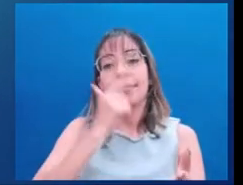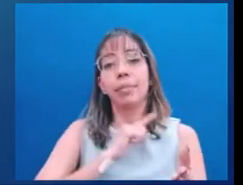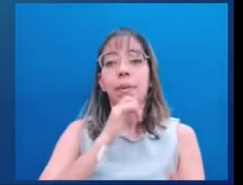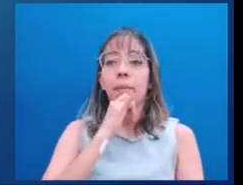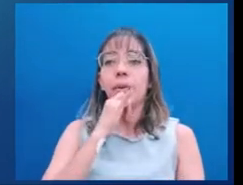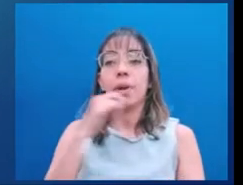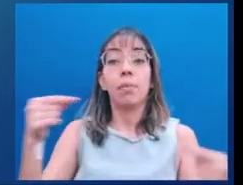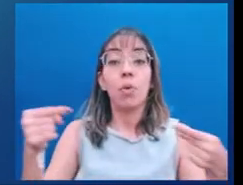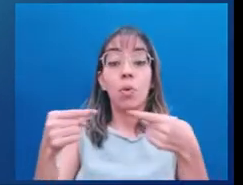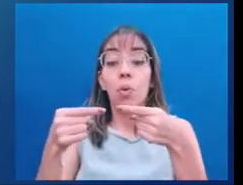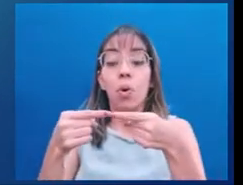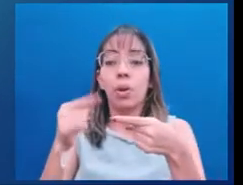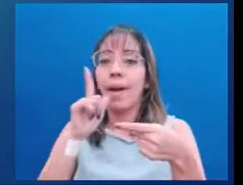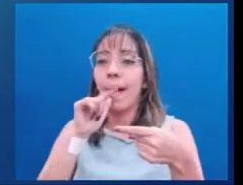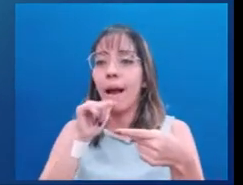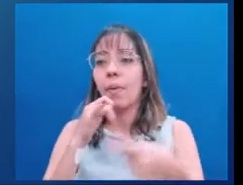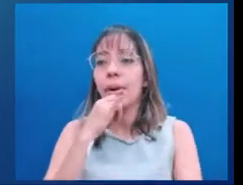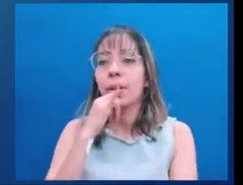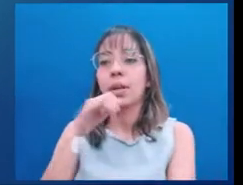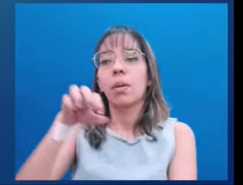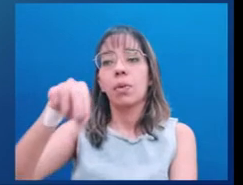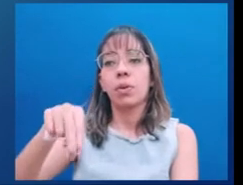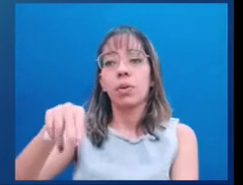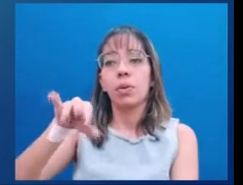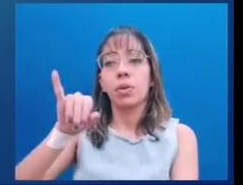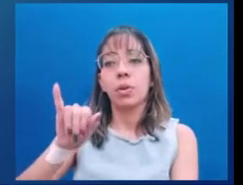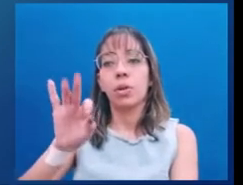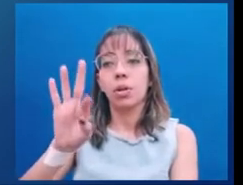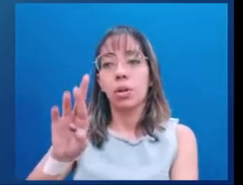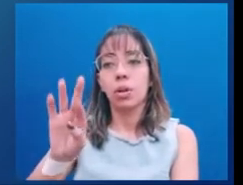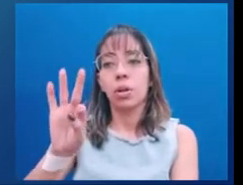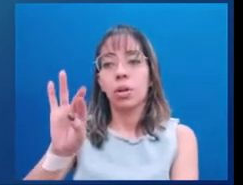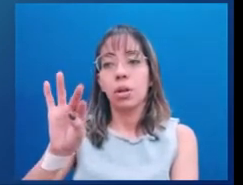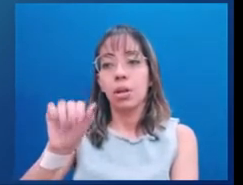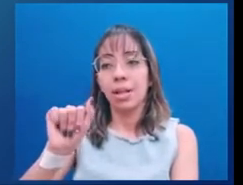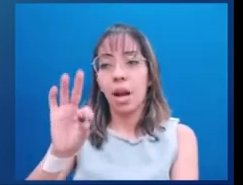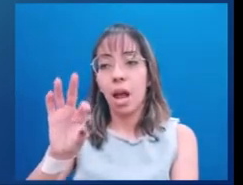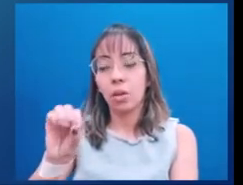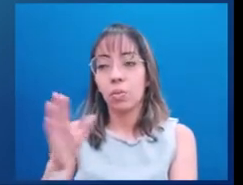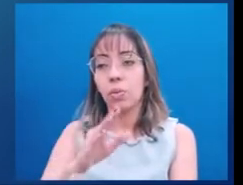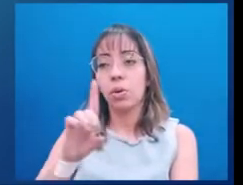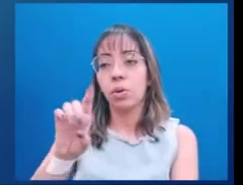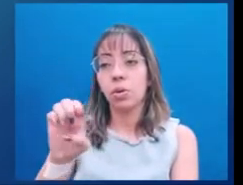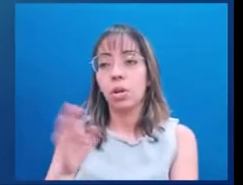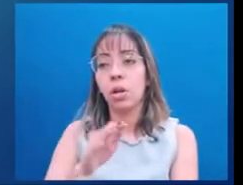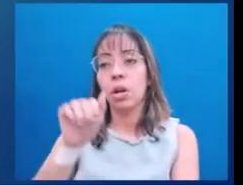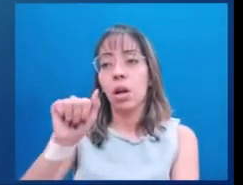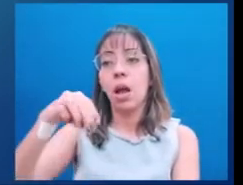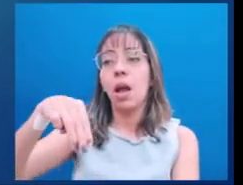reagem explosivamente com a água. Exemplo, nitrato de amônio. Então, nós vimos aí